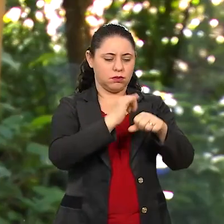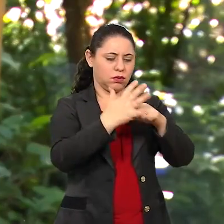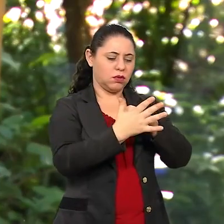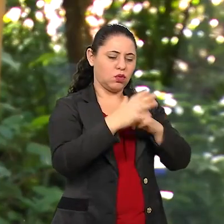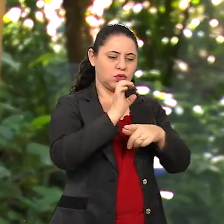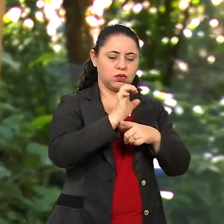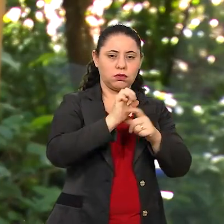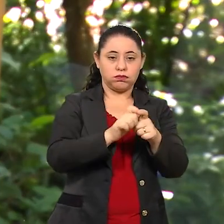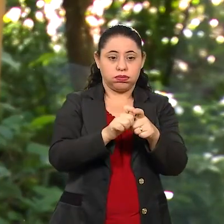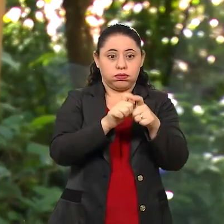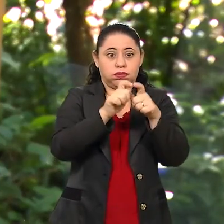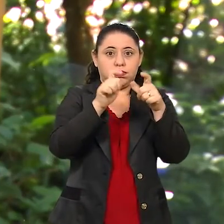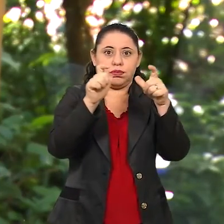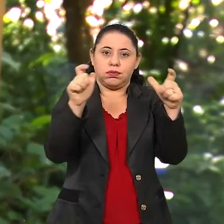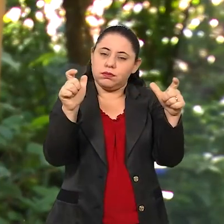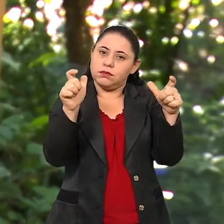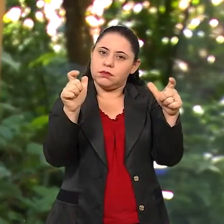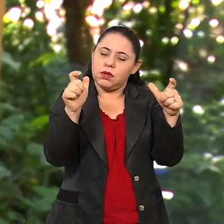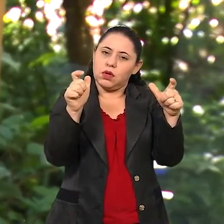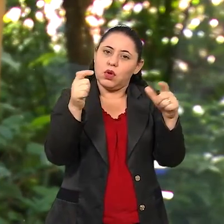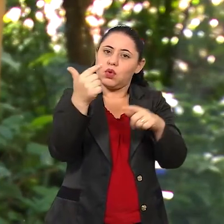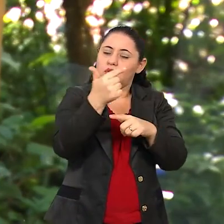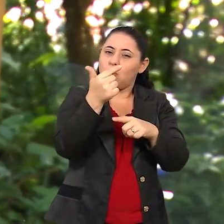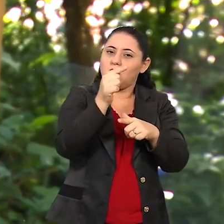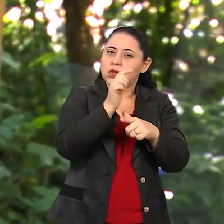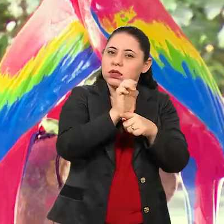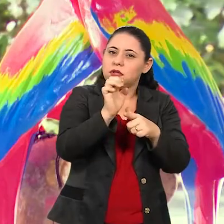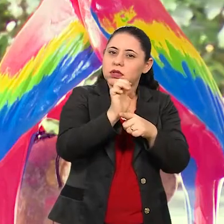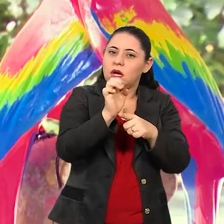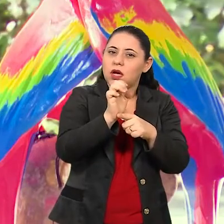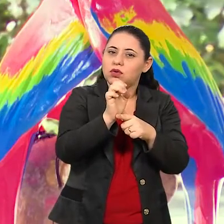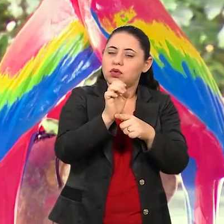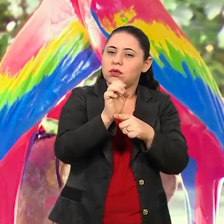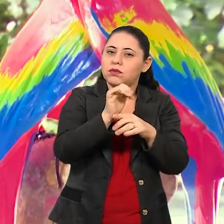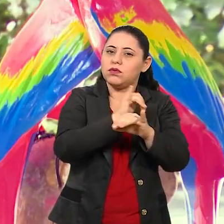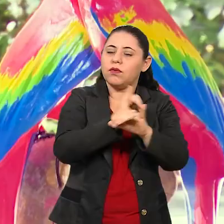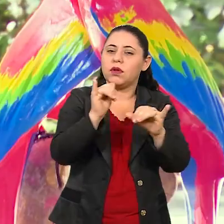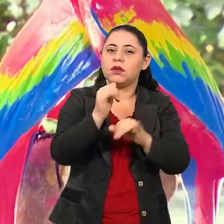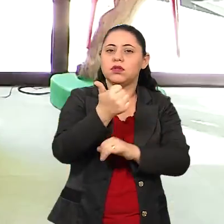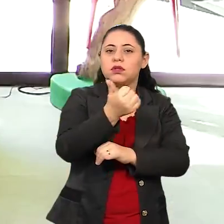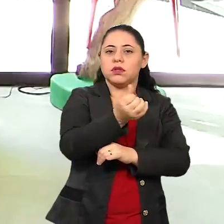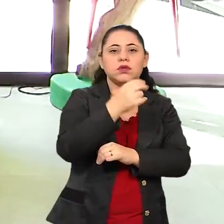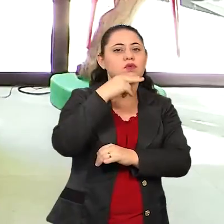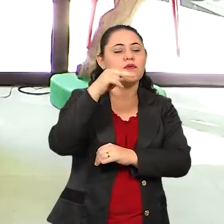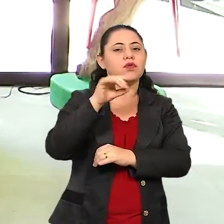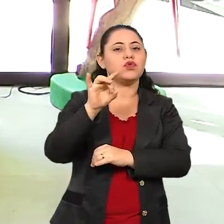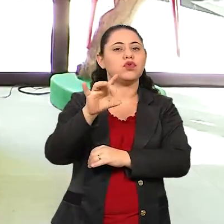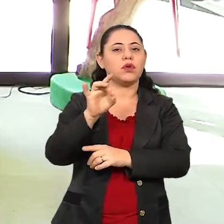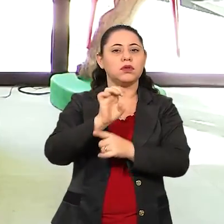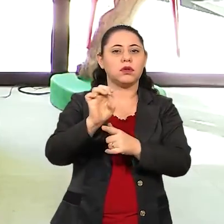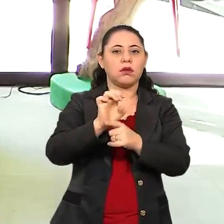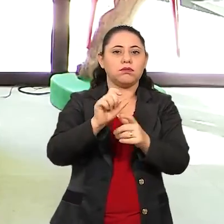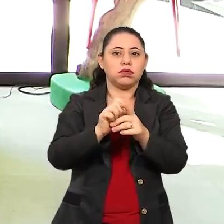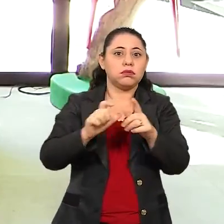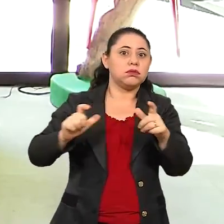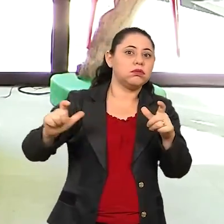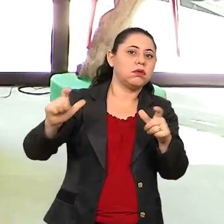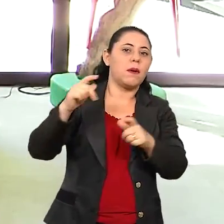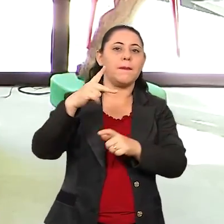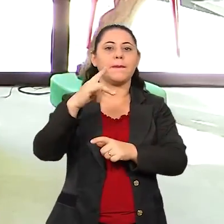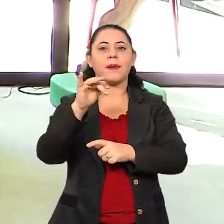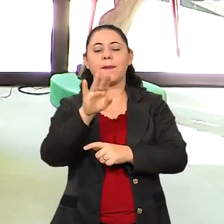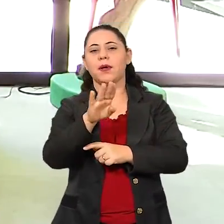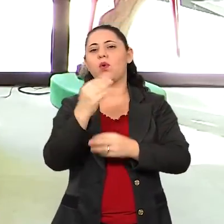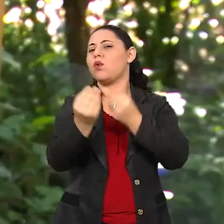com a pandemia o estado cresceu foi dois estados só cresceram divulgado no último dia 16 de novembro só dois estados que